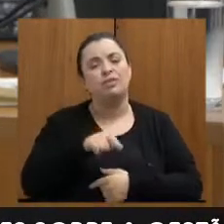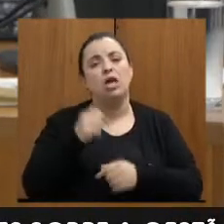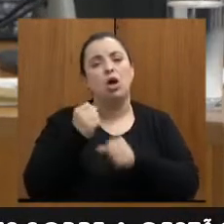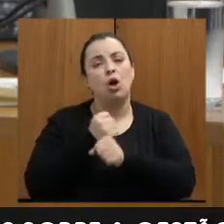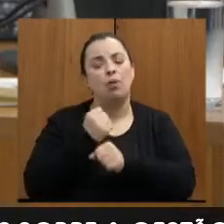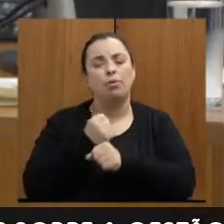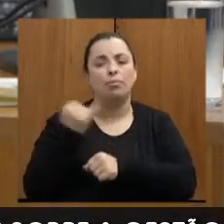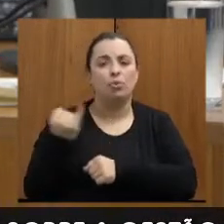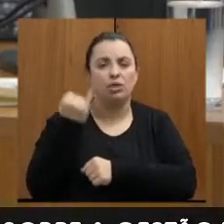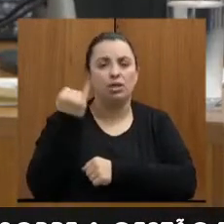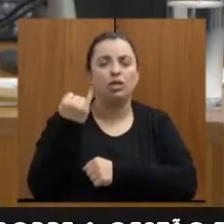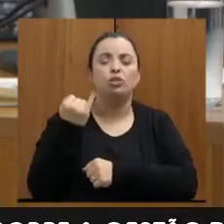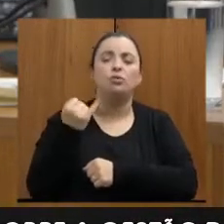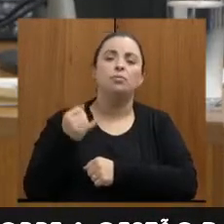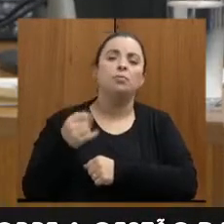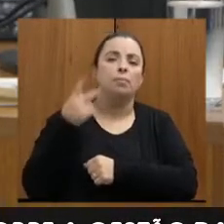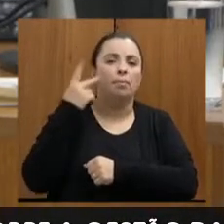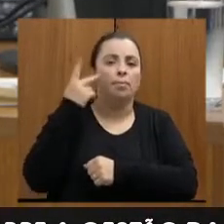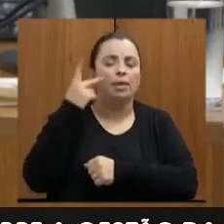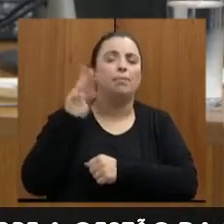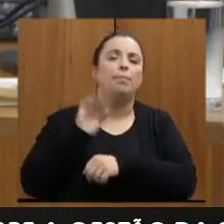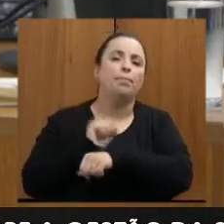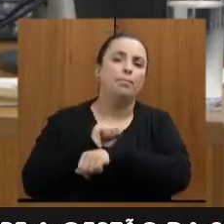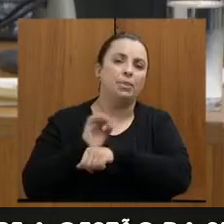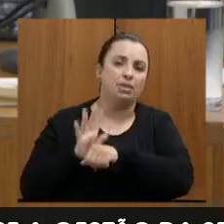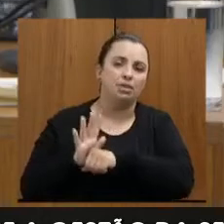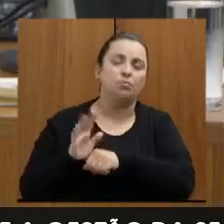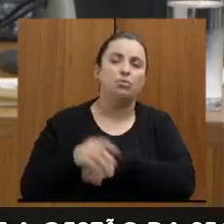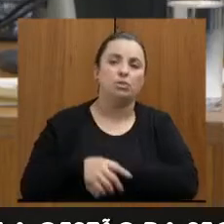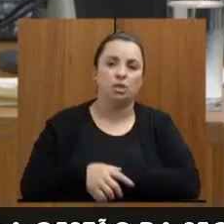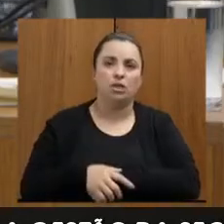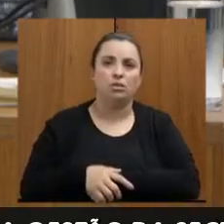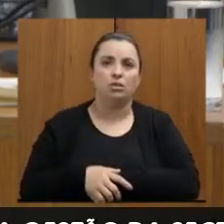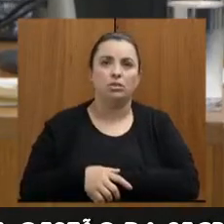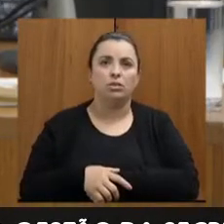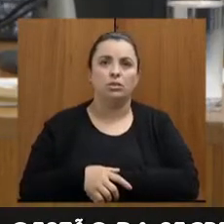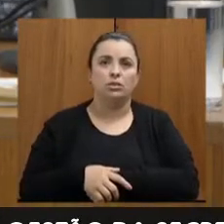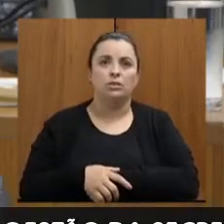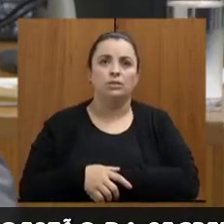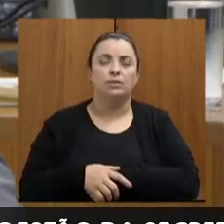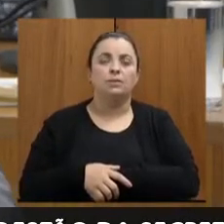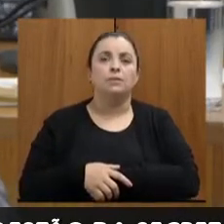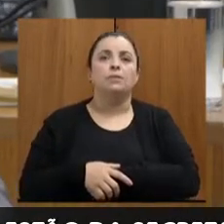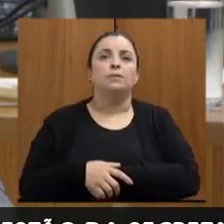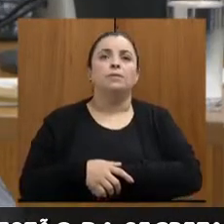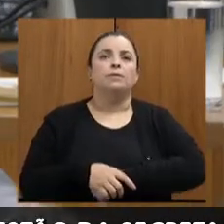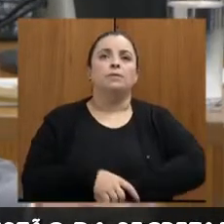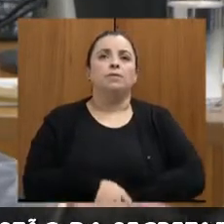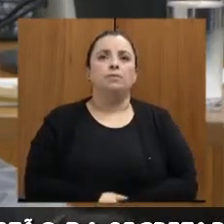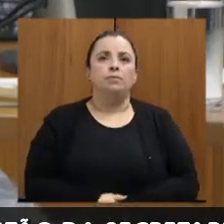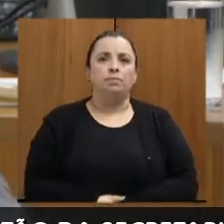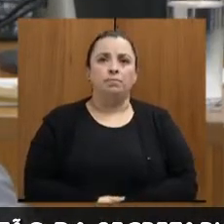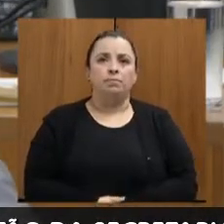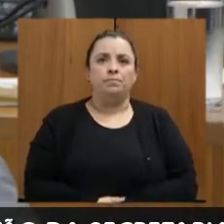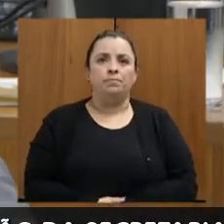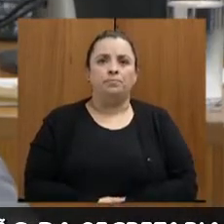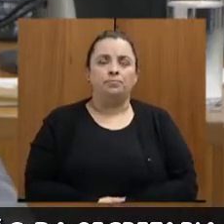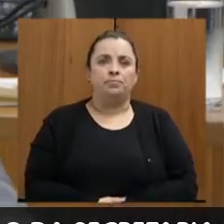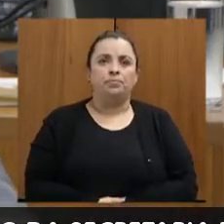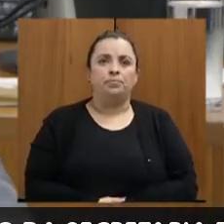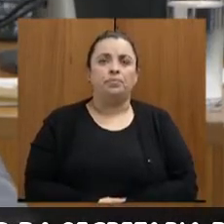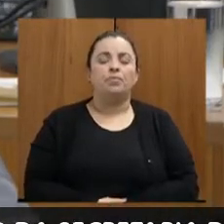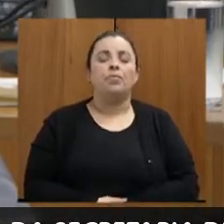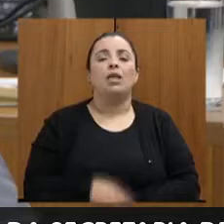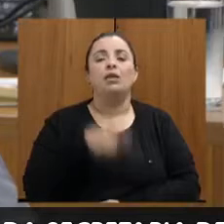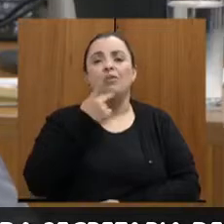importante para nossa cidade de Montes Claros eu gostaria de dar sobre Eco